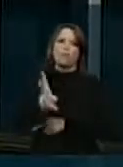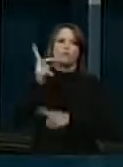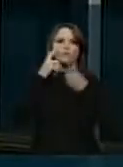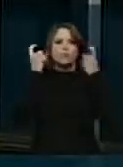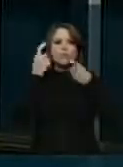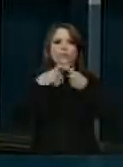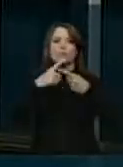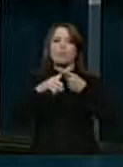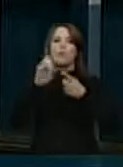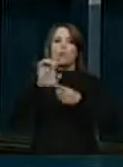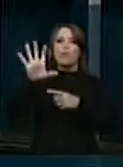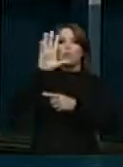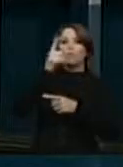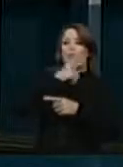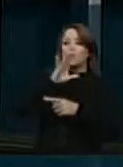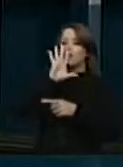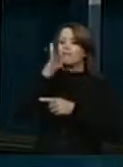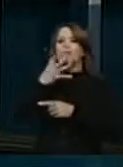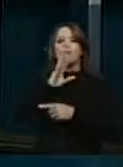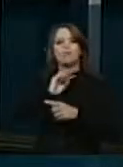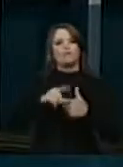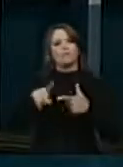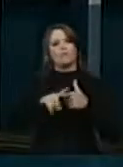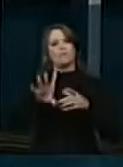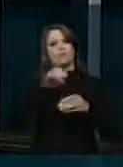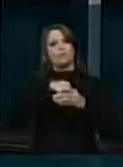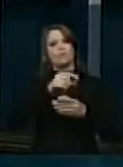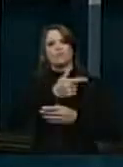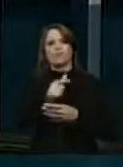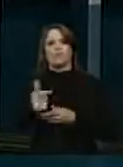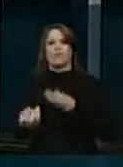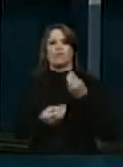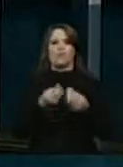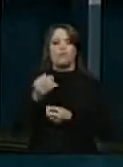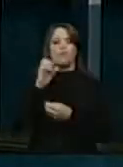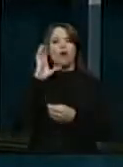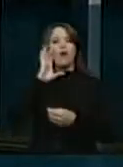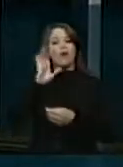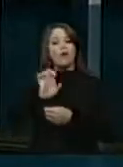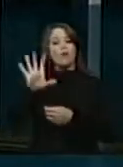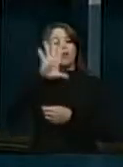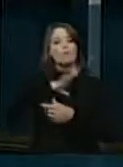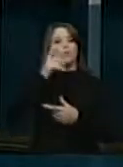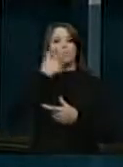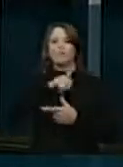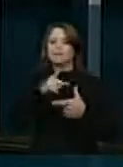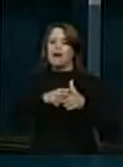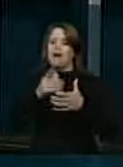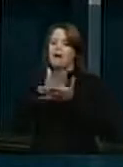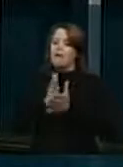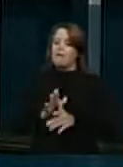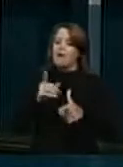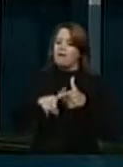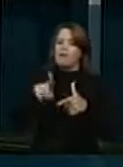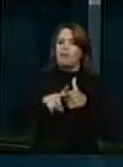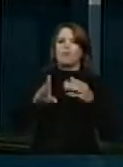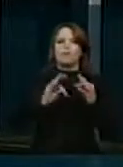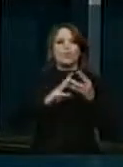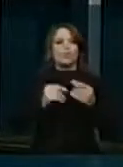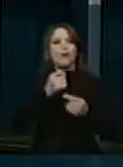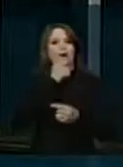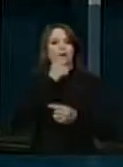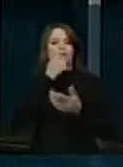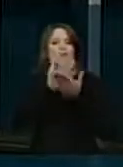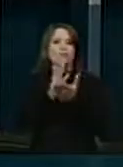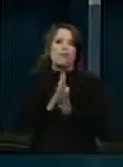a Europa não consegue resolver os seus problemas, a Europa não consegue sair da crise, e enquanto a Europa não sai da